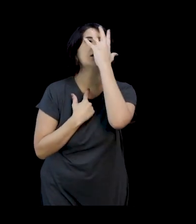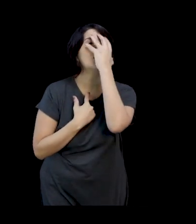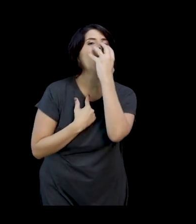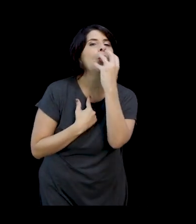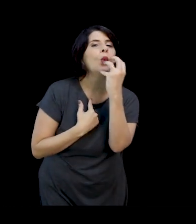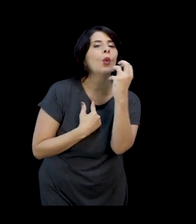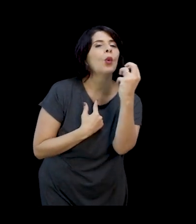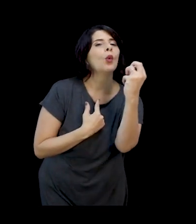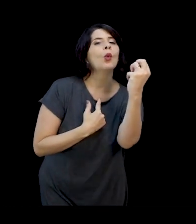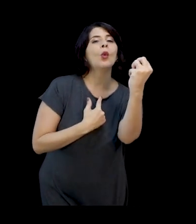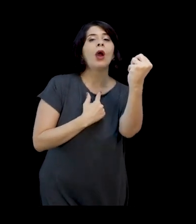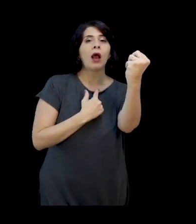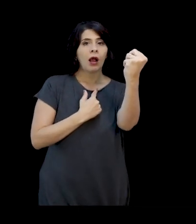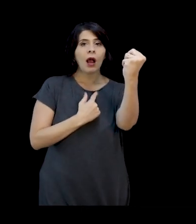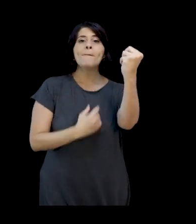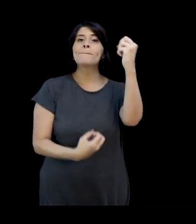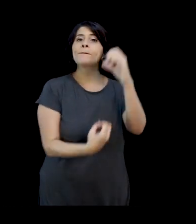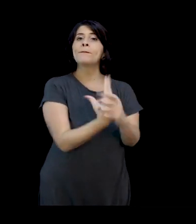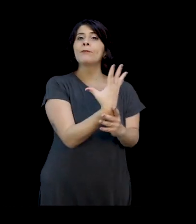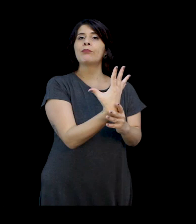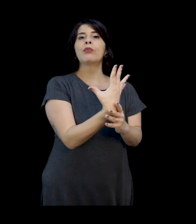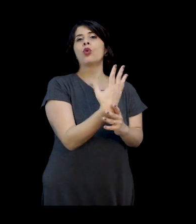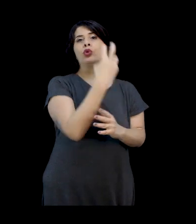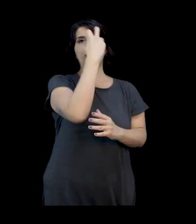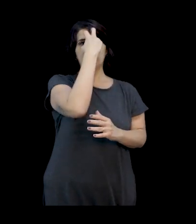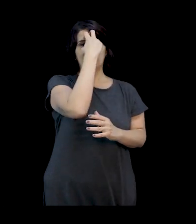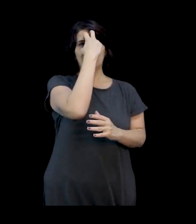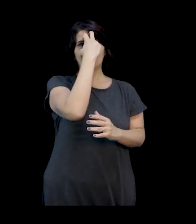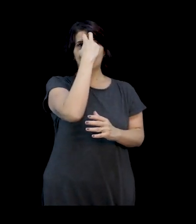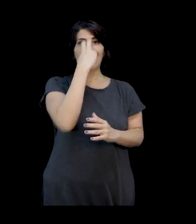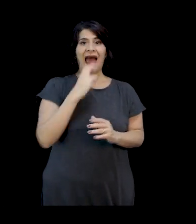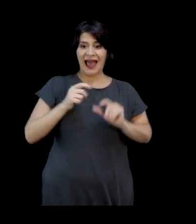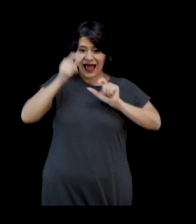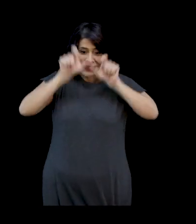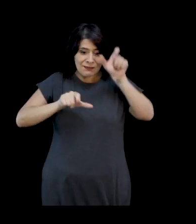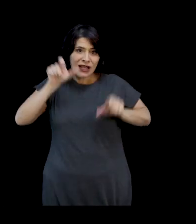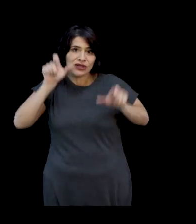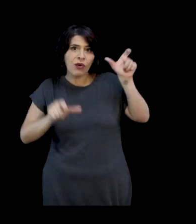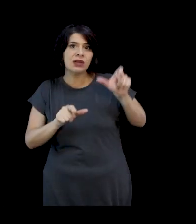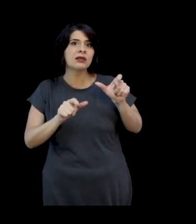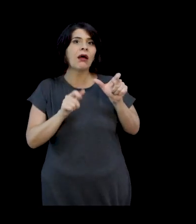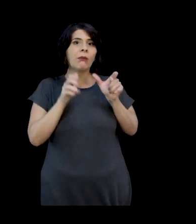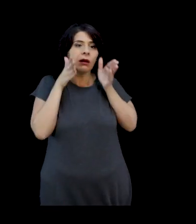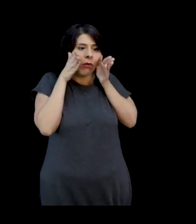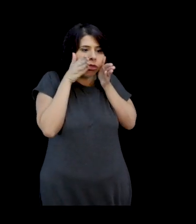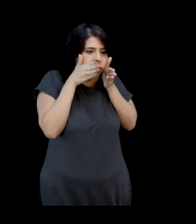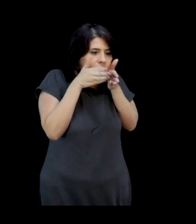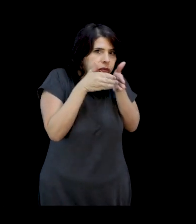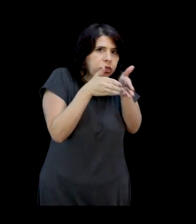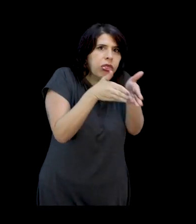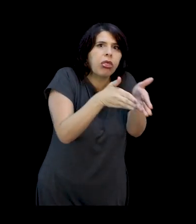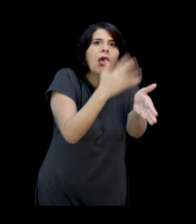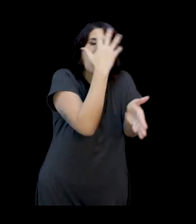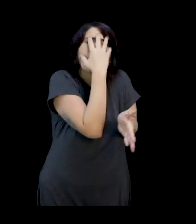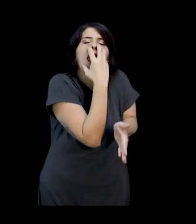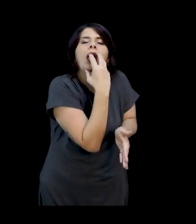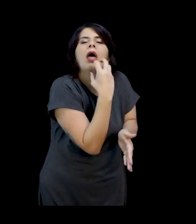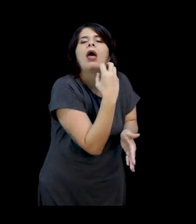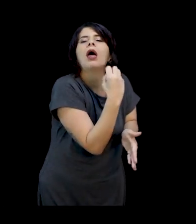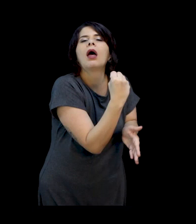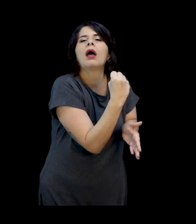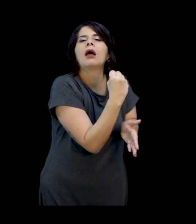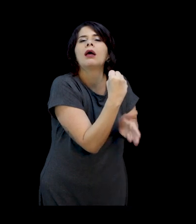relação ao produto cultural e aliena os sujeitos do verdadeiro conteúdo daquele objeto